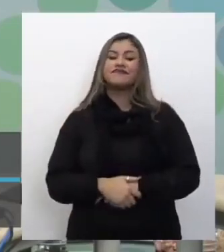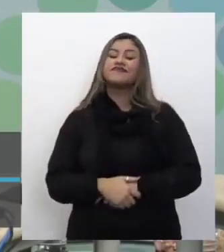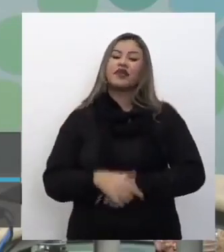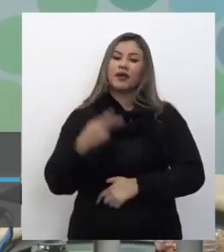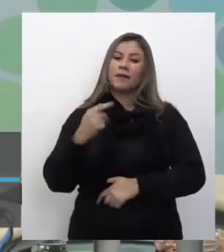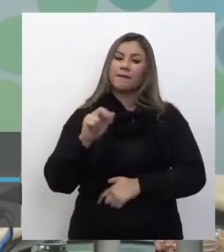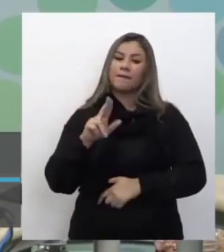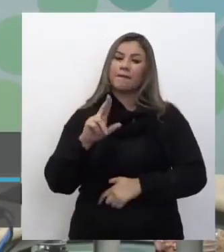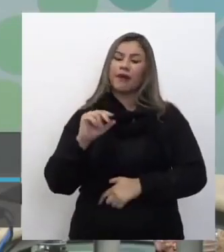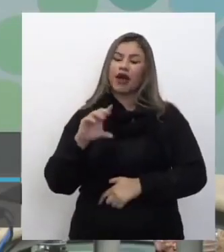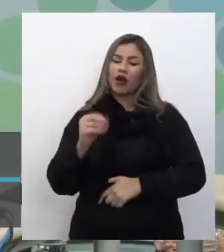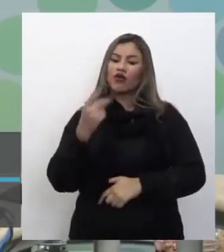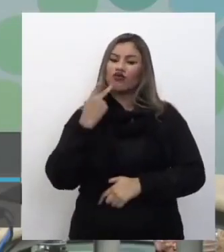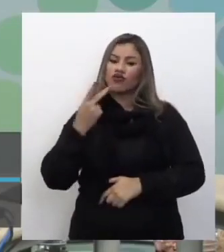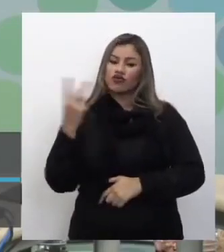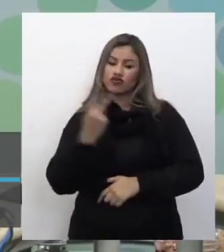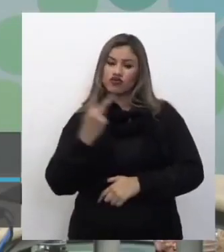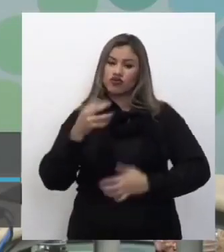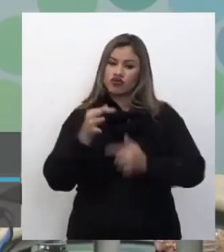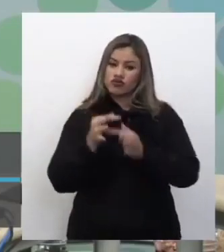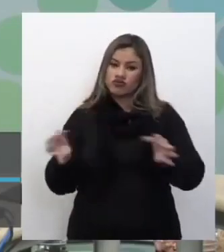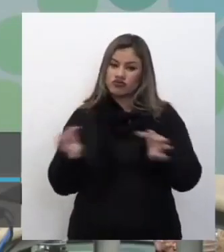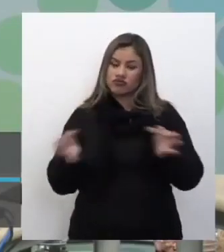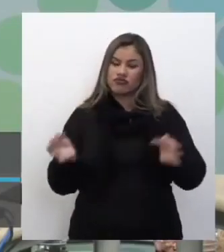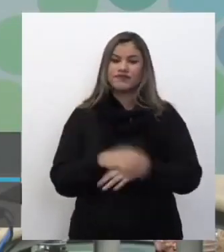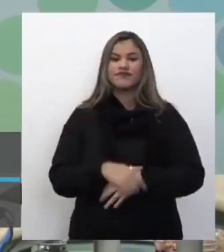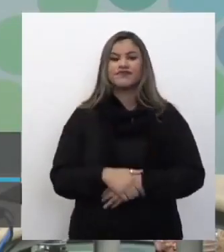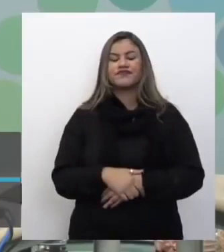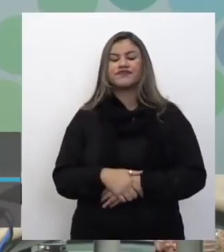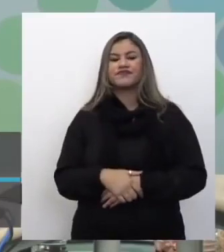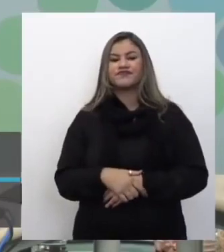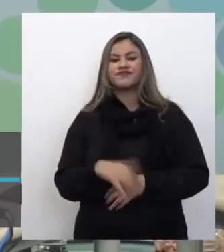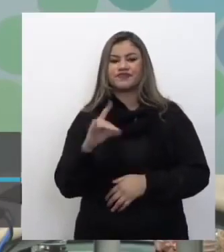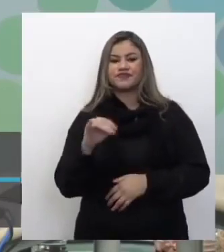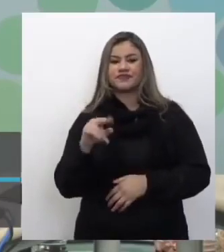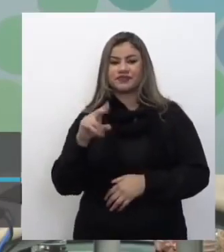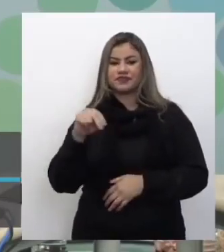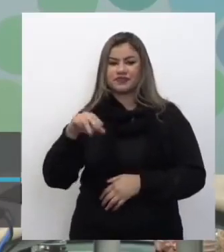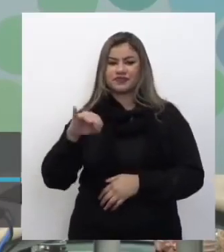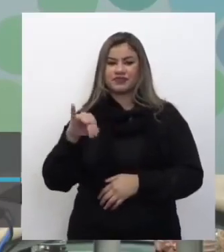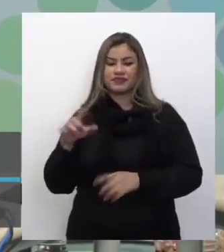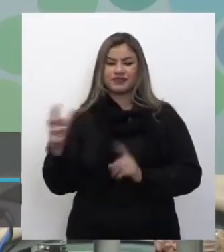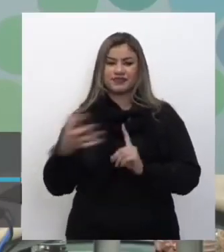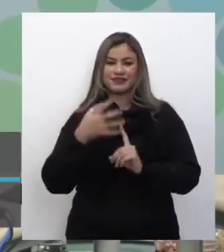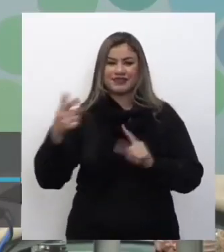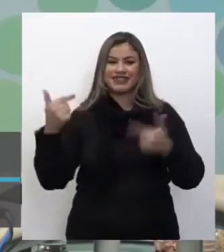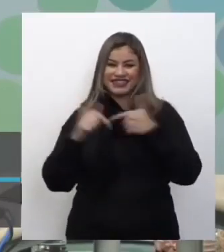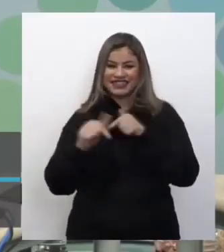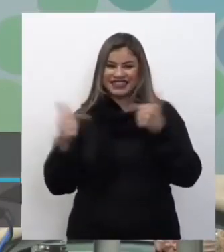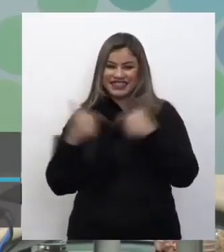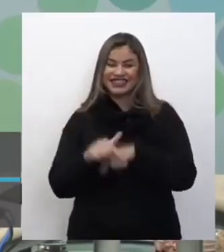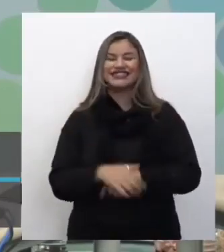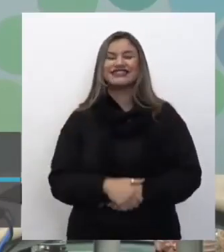coisas simples. A Daniele provoca humor. O Jonathan fala que comédia é para